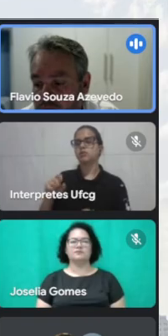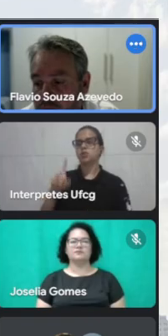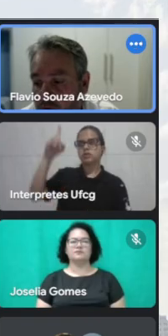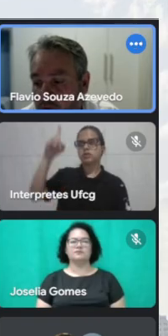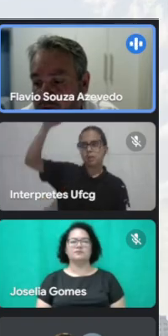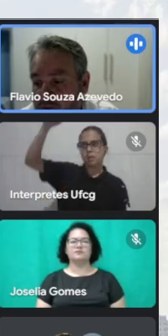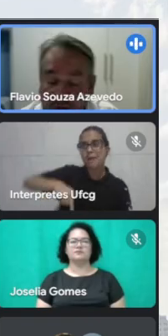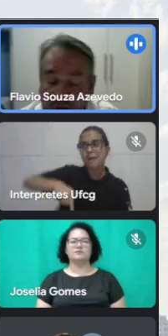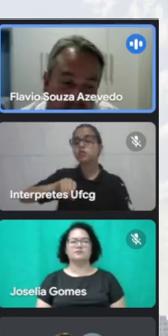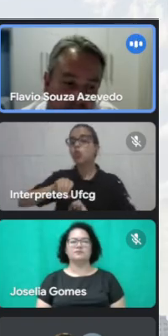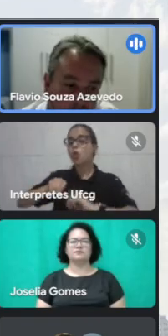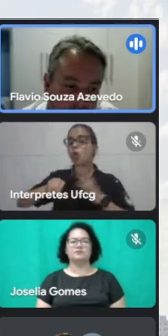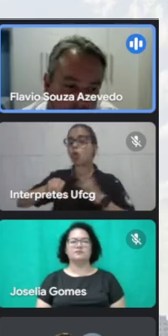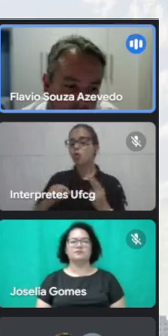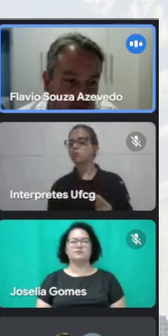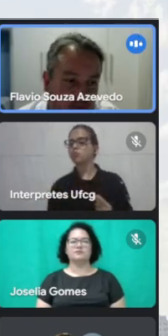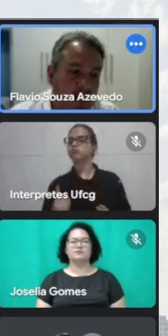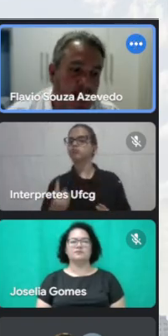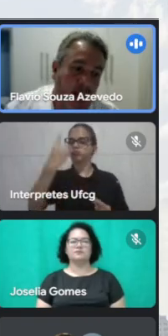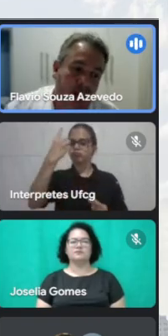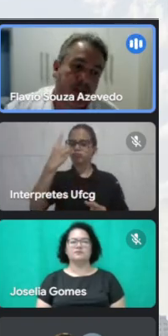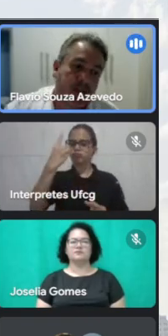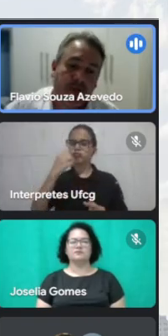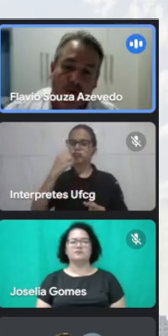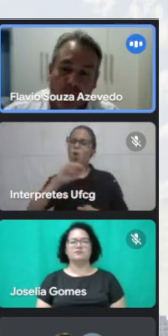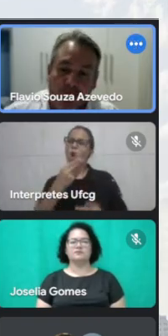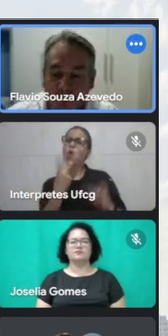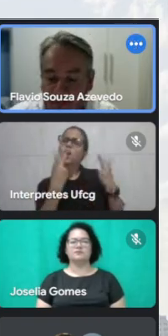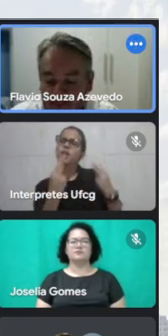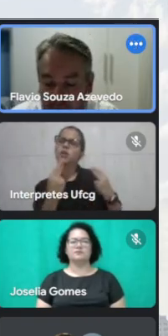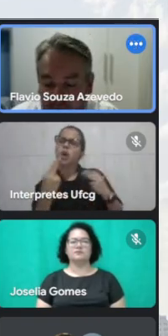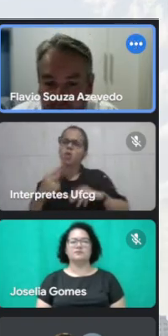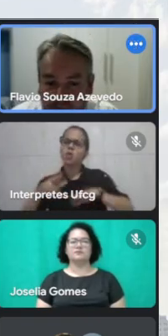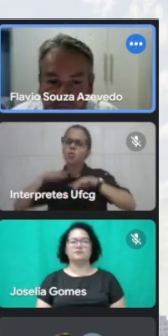ou como se fosse um sistema de maré, né, que enche e sobe.